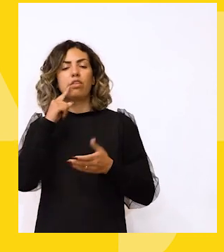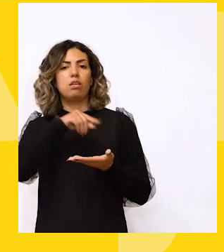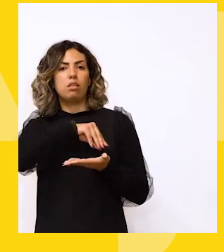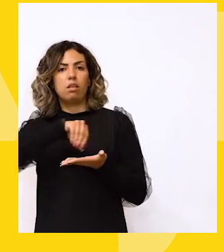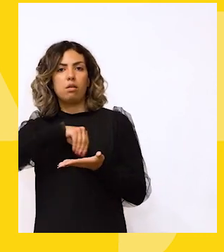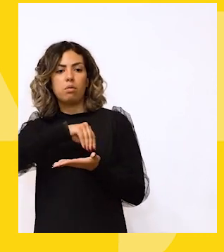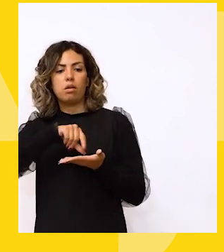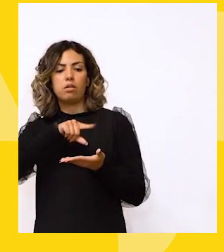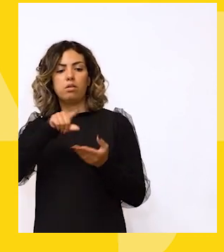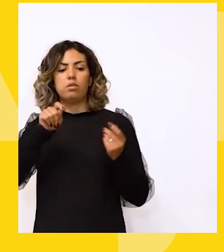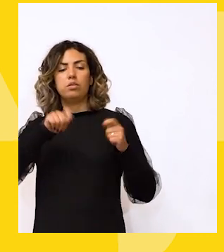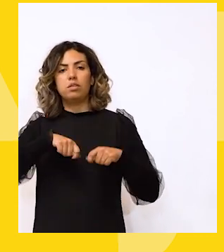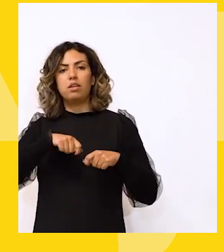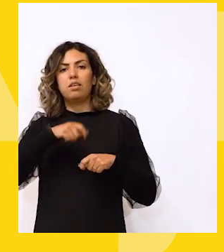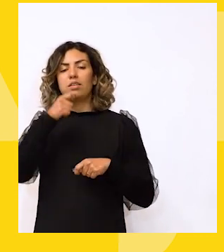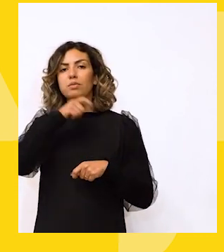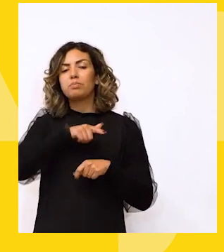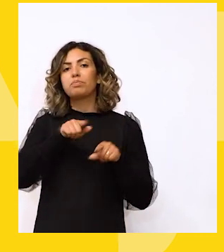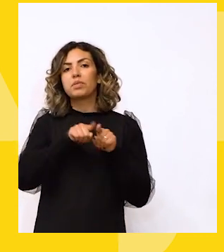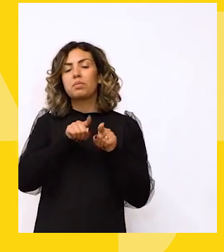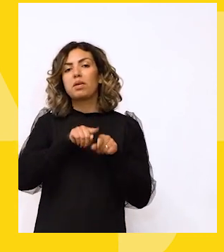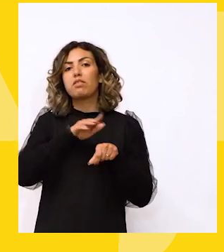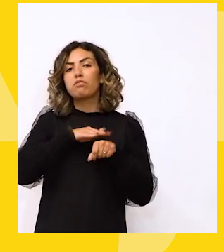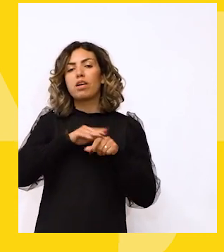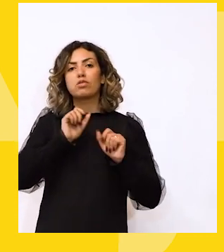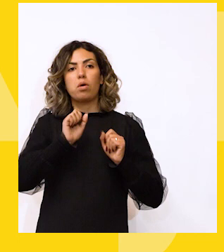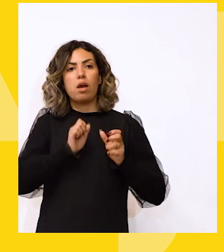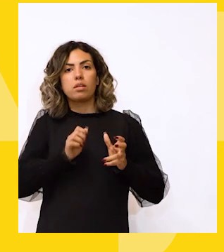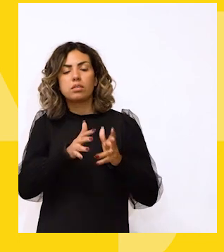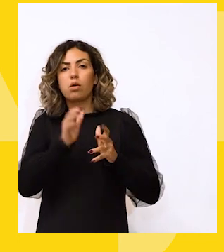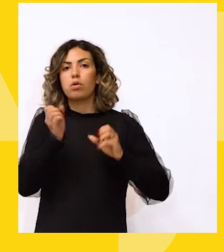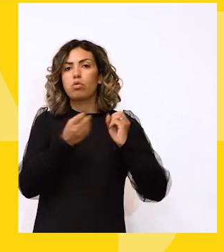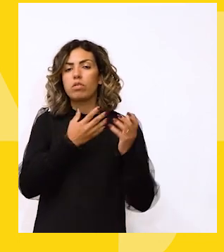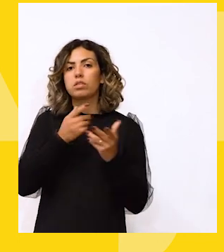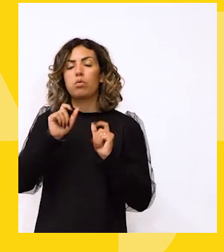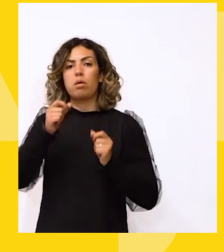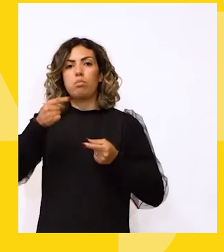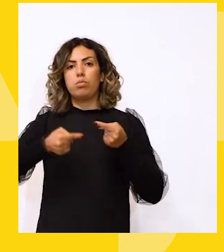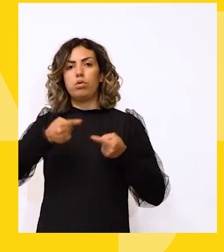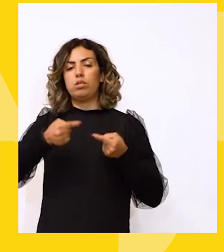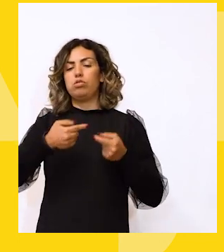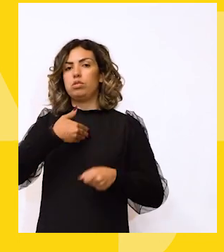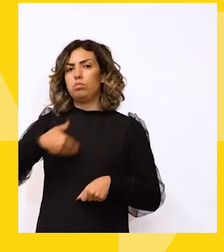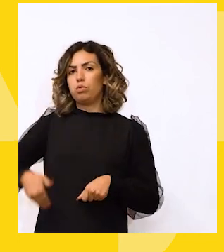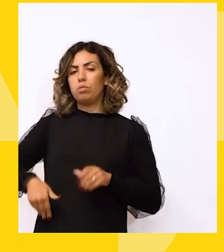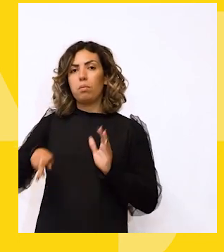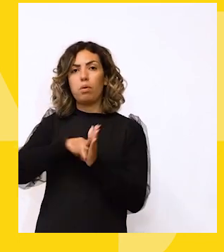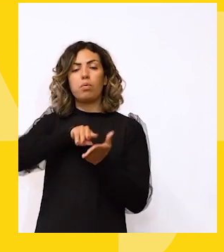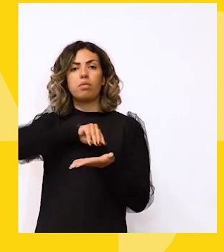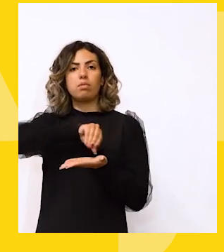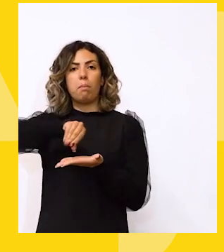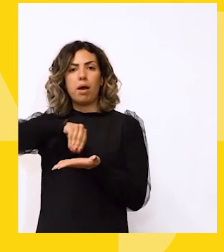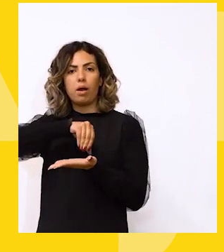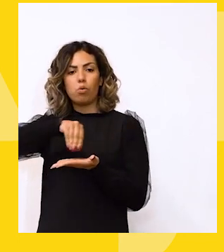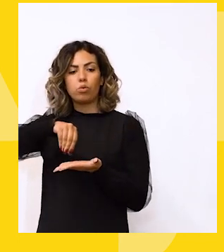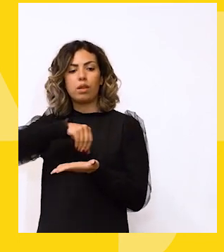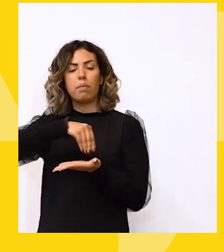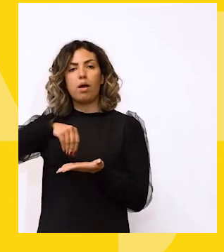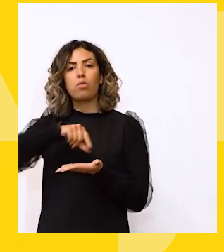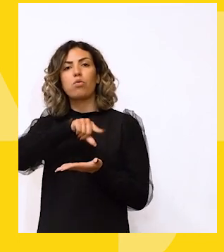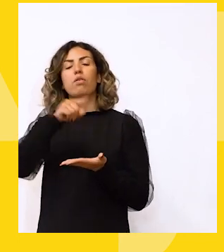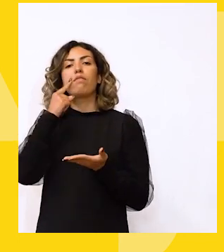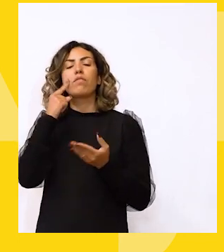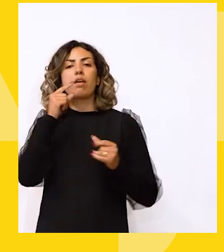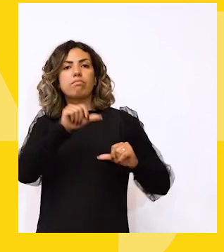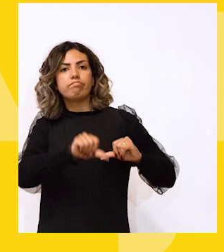alternativa né Isso que é importante aqui ação de inovação respondidas políticas públicas de recessão a tabaco para o ambiente da sua produção visando